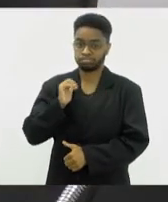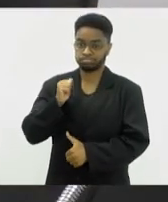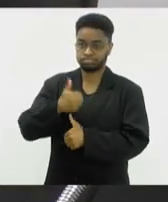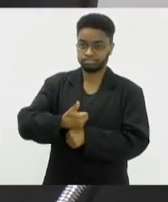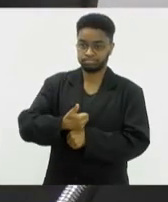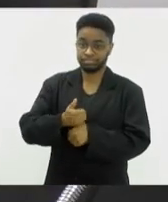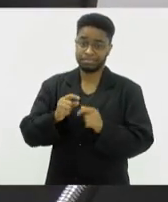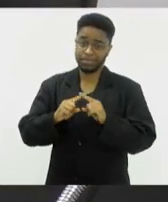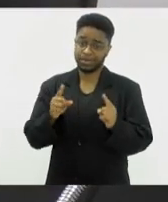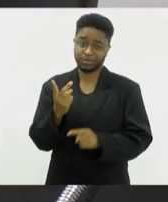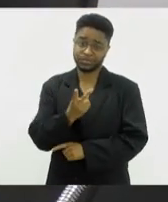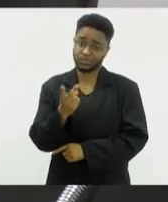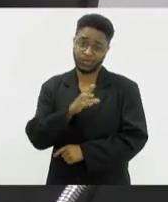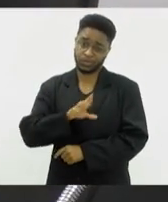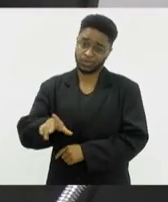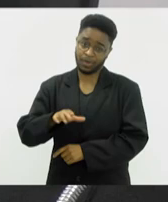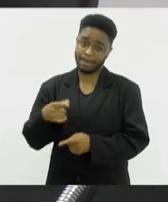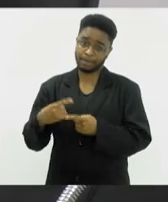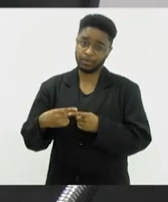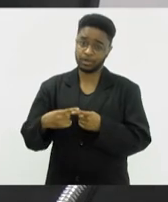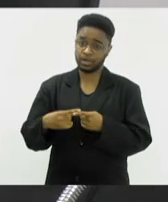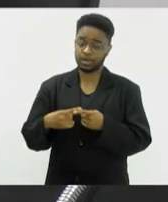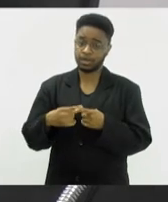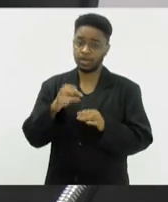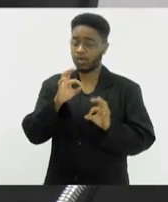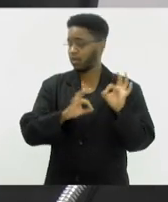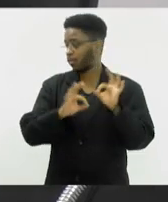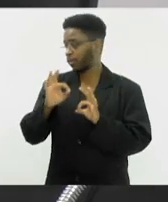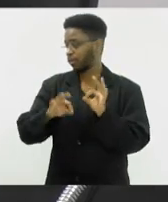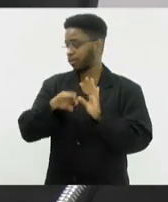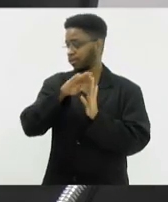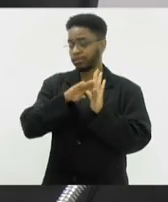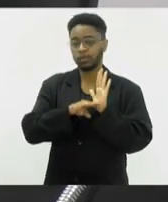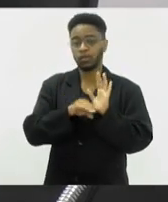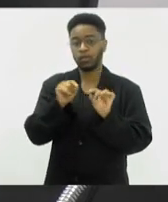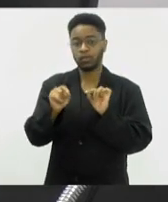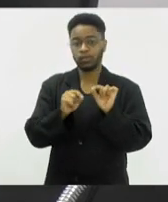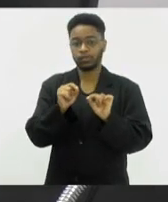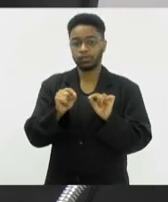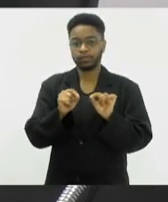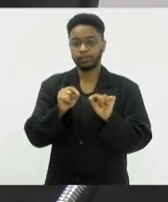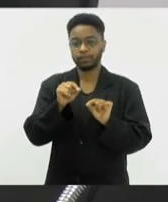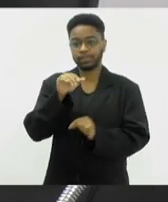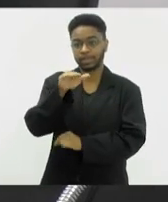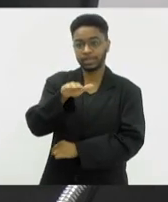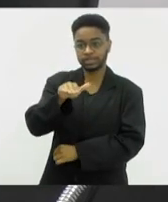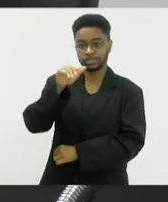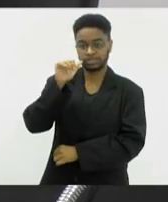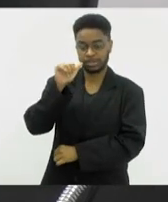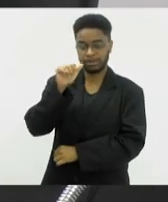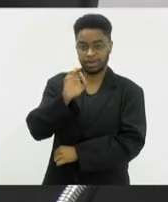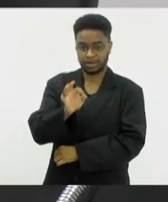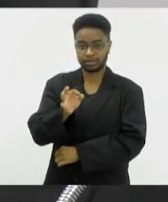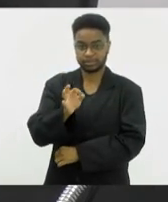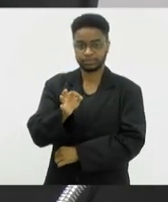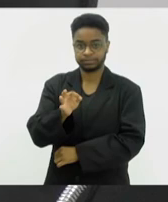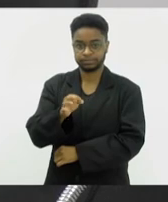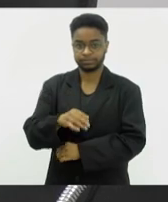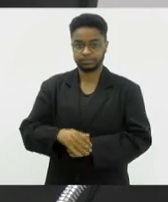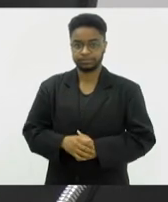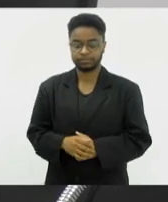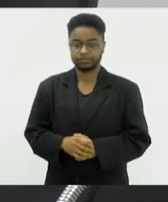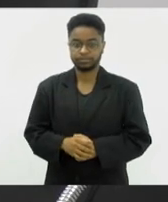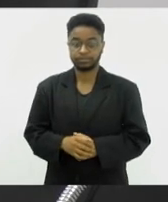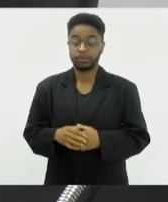coisa nem outra. Diz que a ordem é a chamada. É a chamada, como